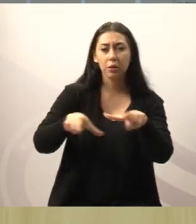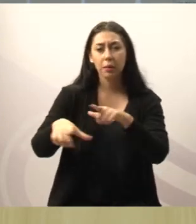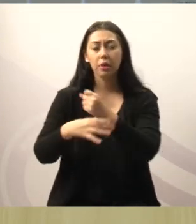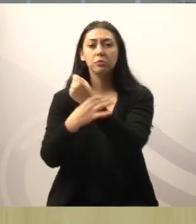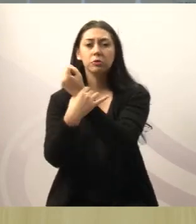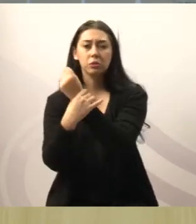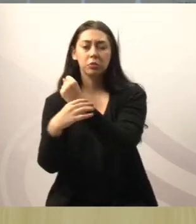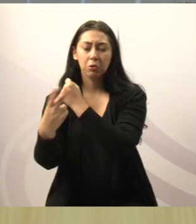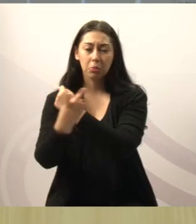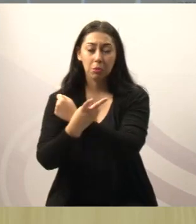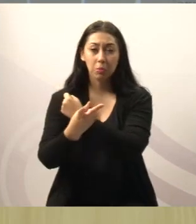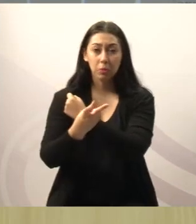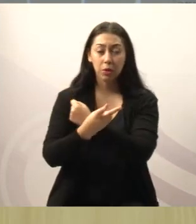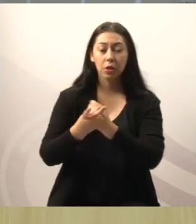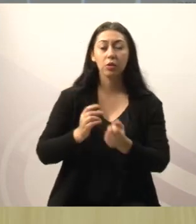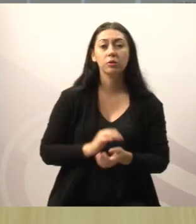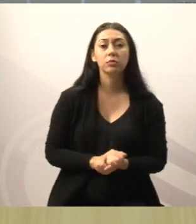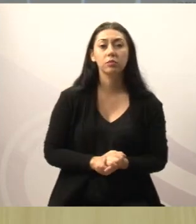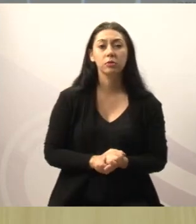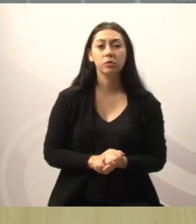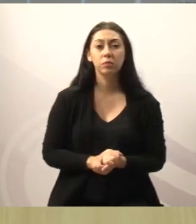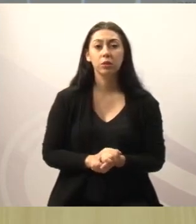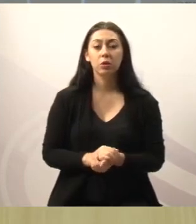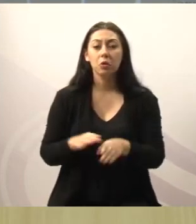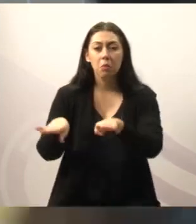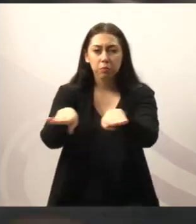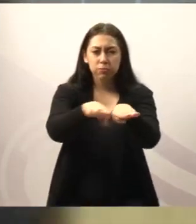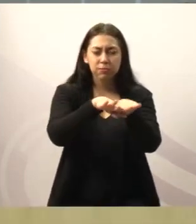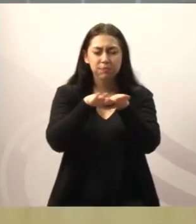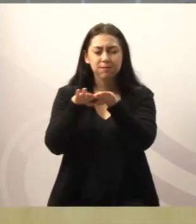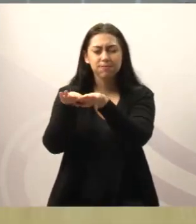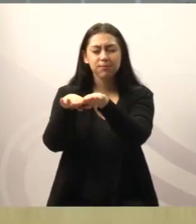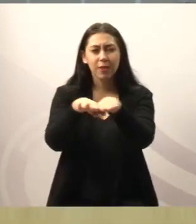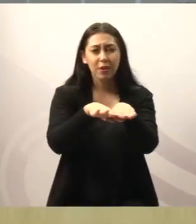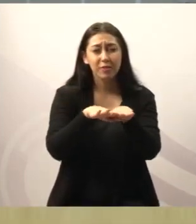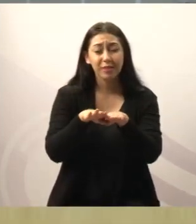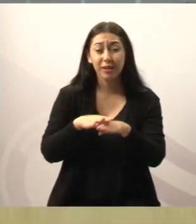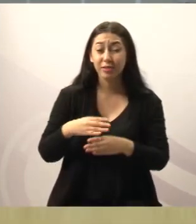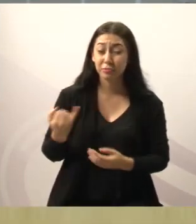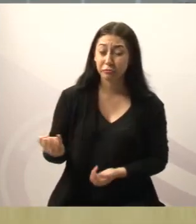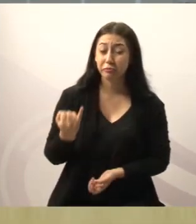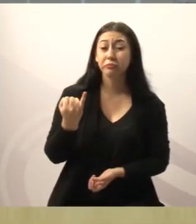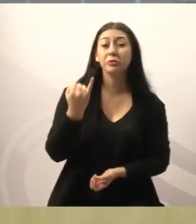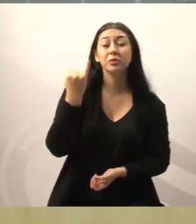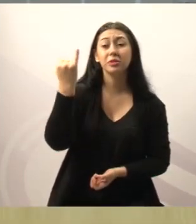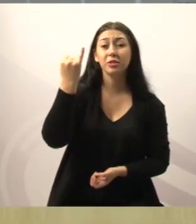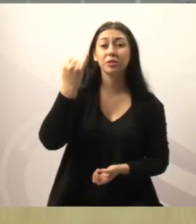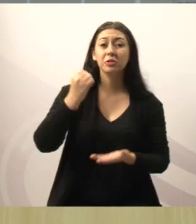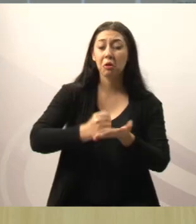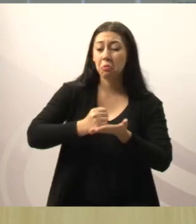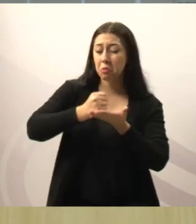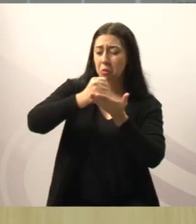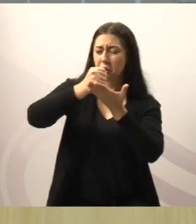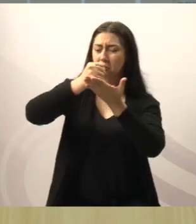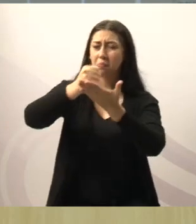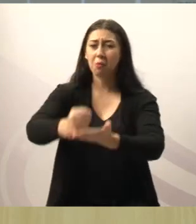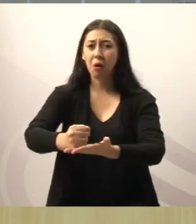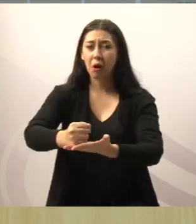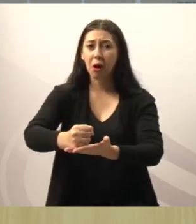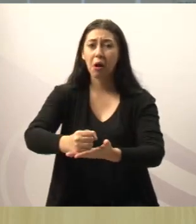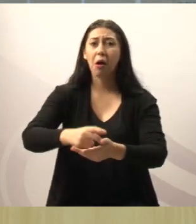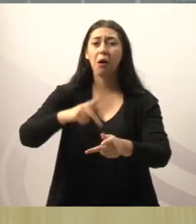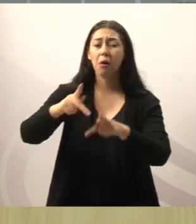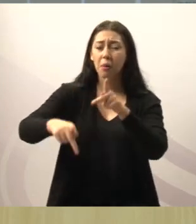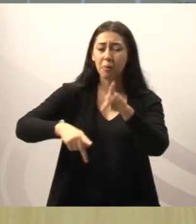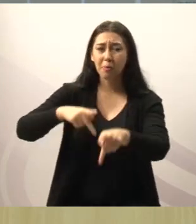segurança, formando esse igualdade de importância, o sustentáculo e a sustentabilidade